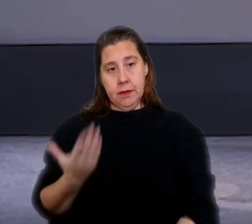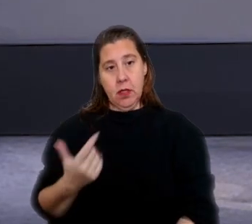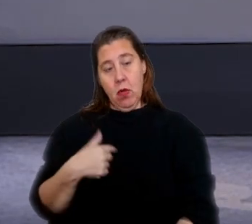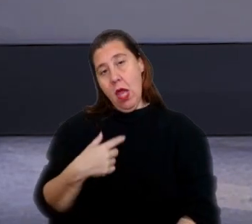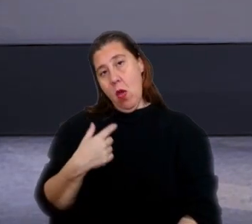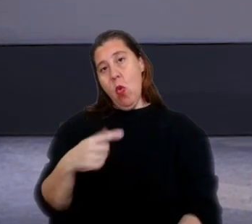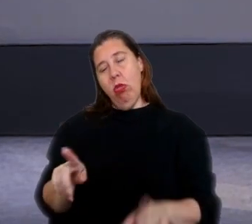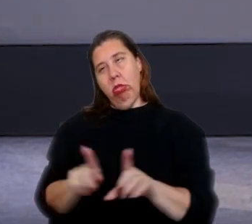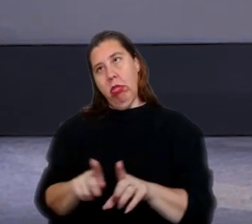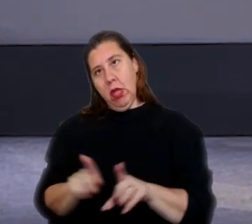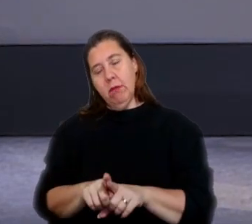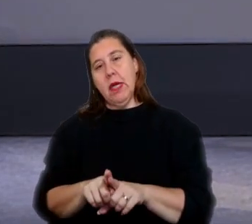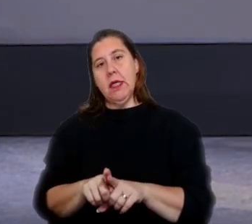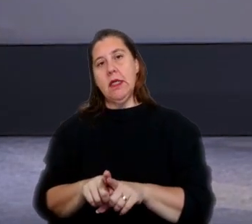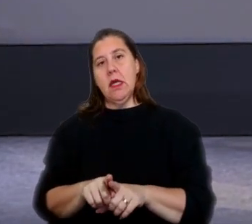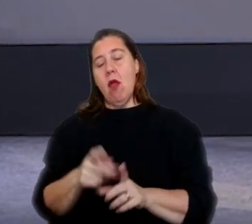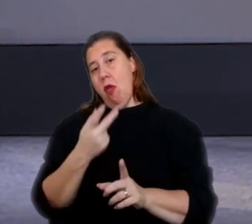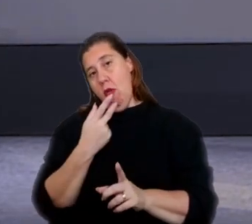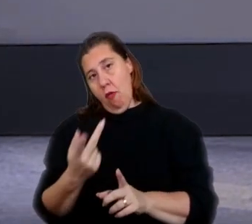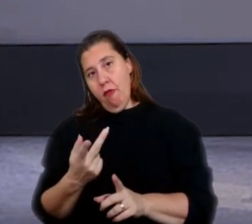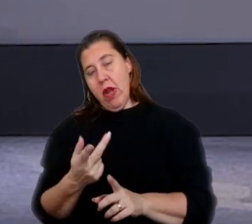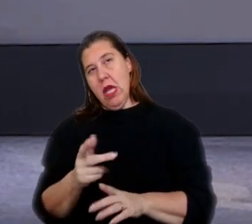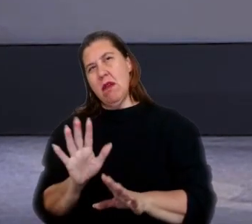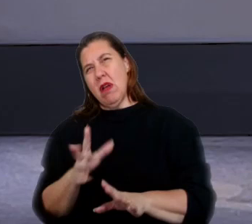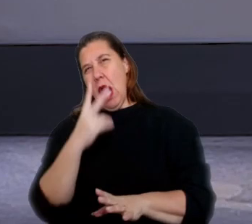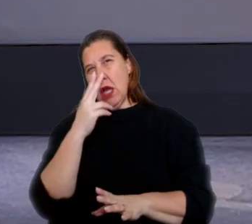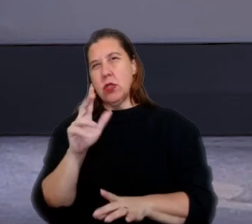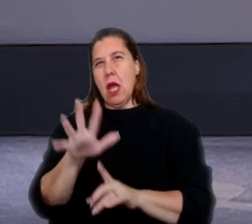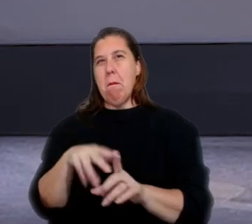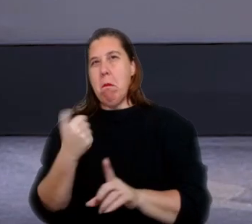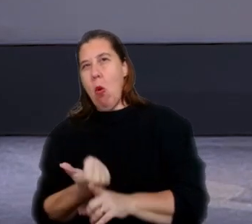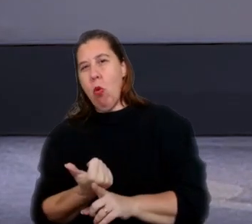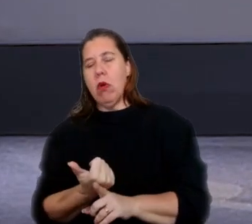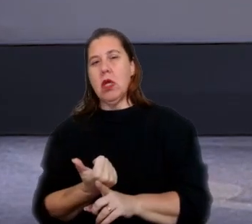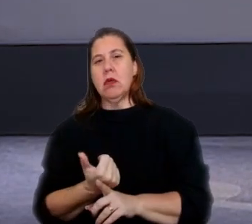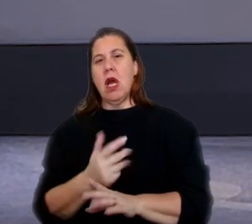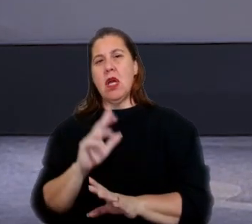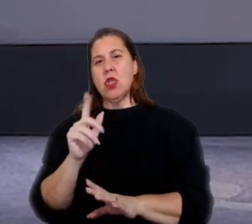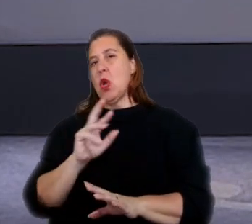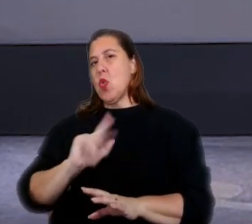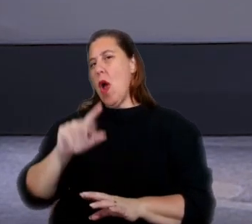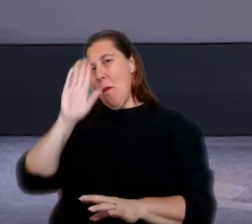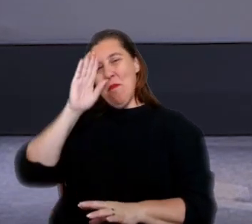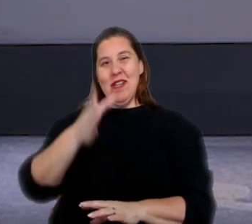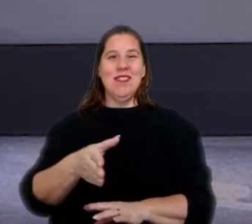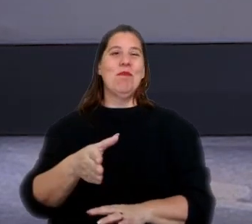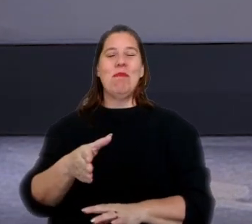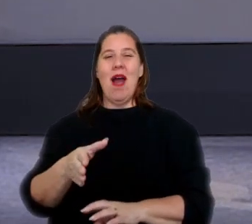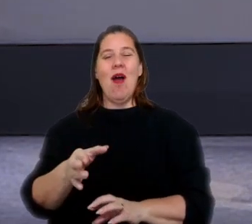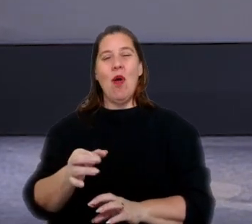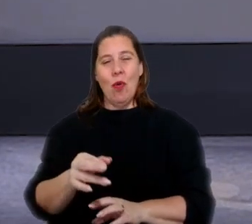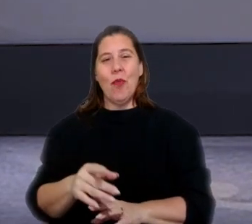Então, eu acho, eu também não, eu citei, até falei, bom, será bullying? Eu não acho que a questão principal é o